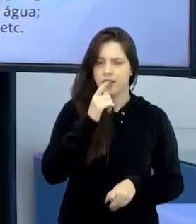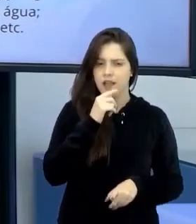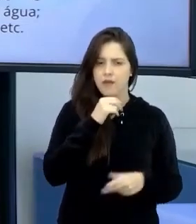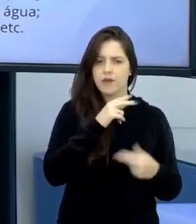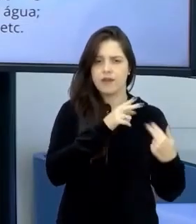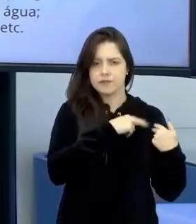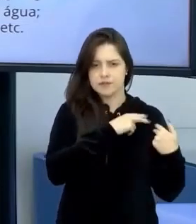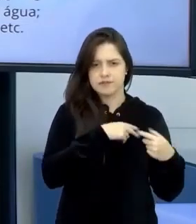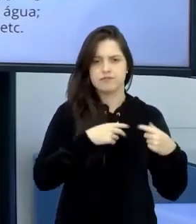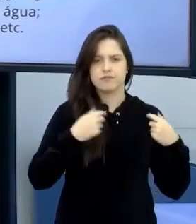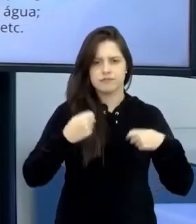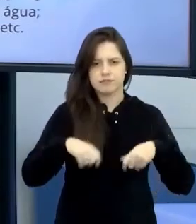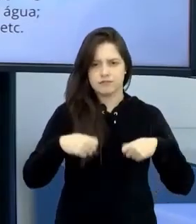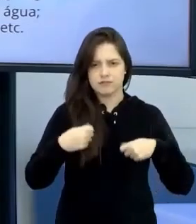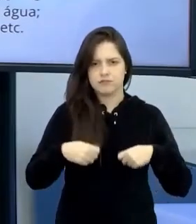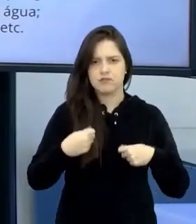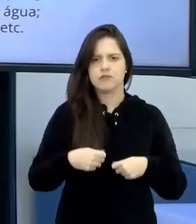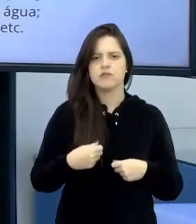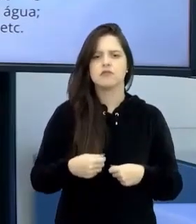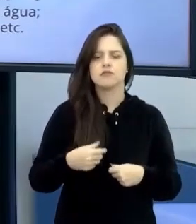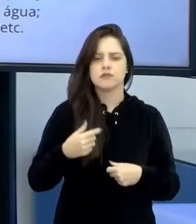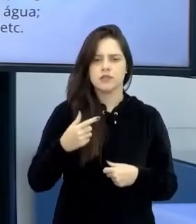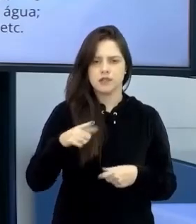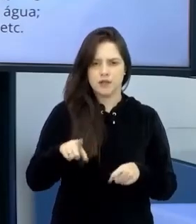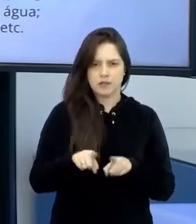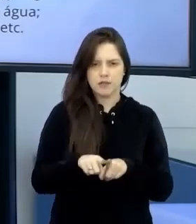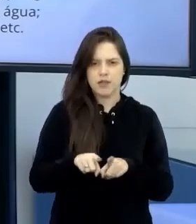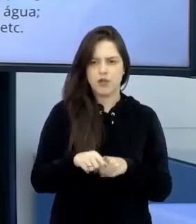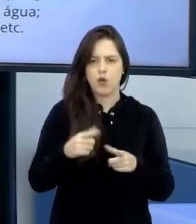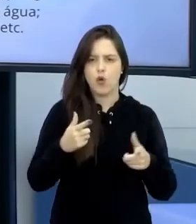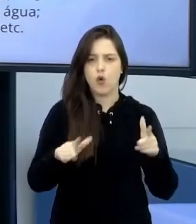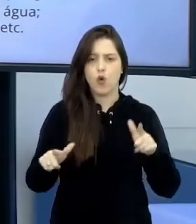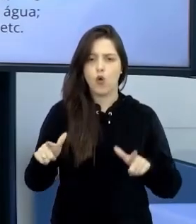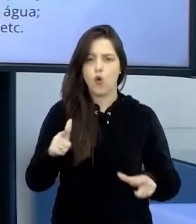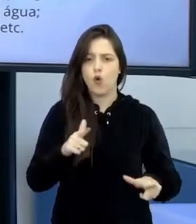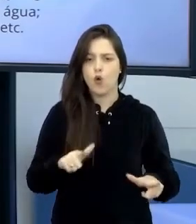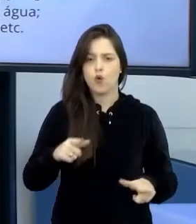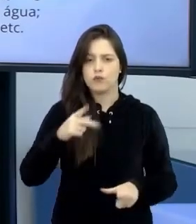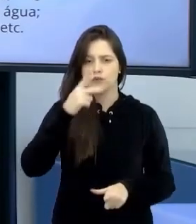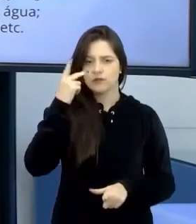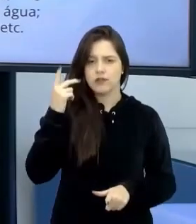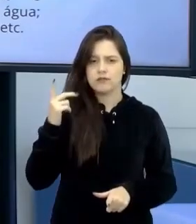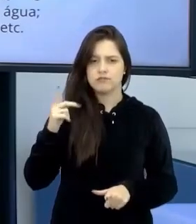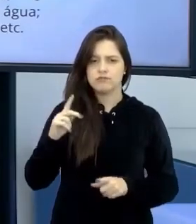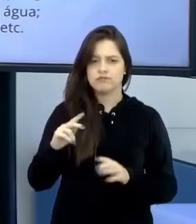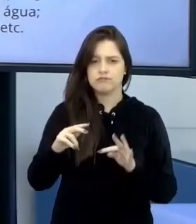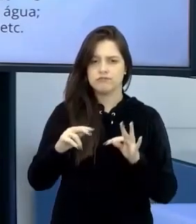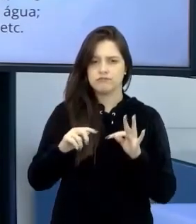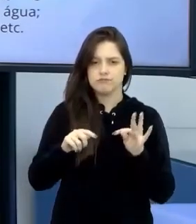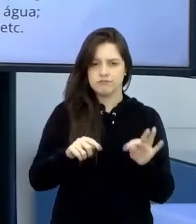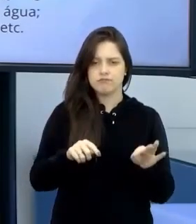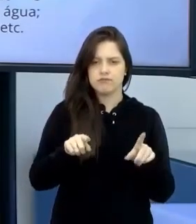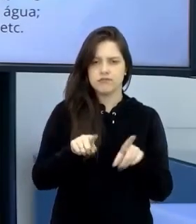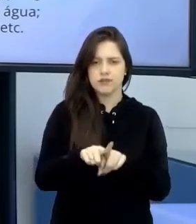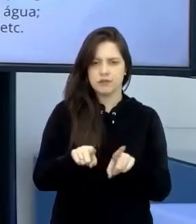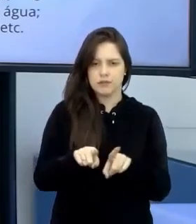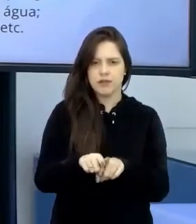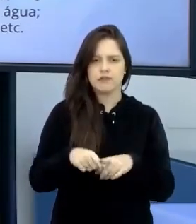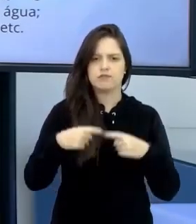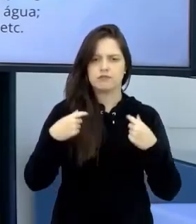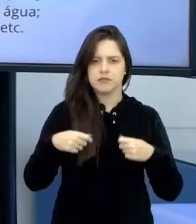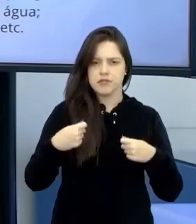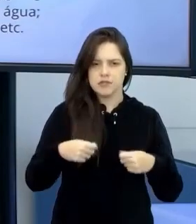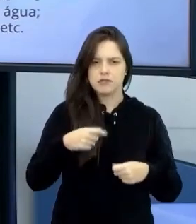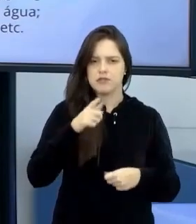aí, as nossas outras gerações, para que esse bem possa chegar até lá e dar a eles a mesma vida que nós estamos